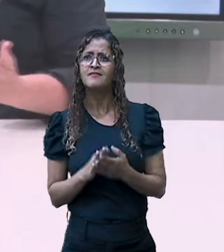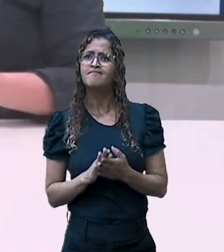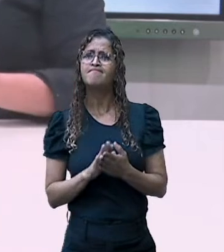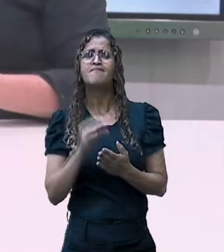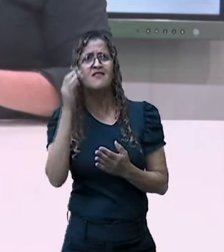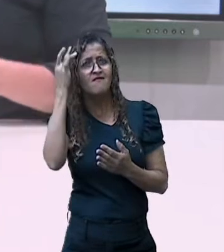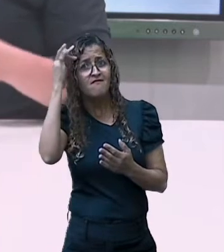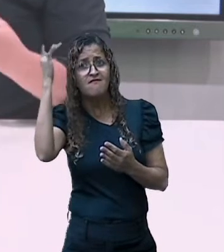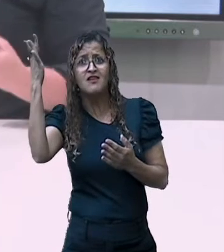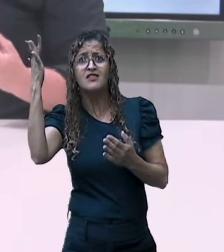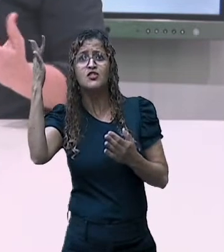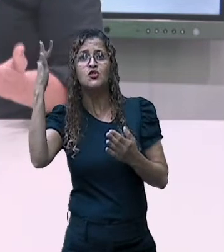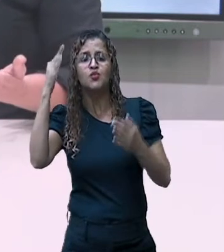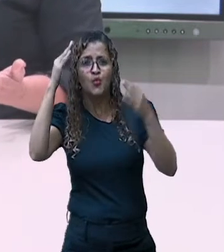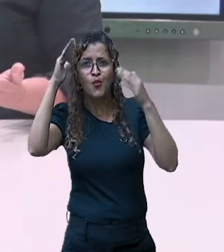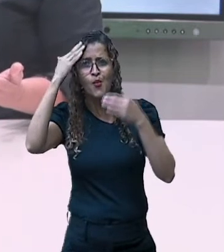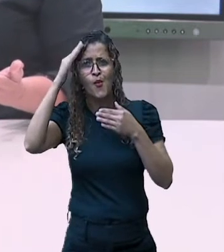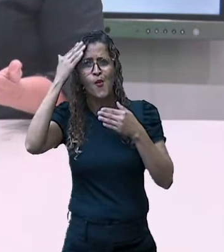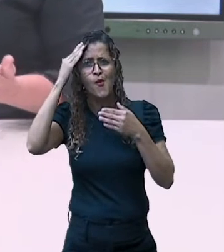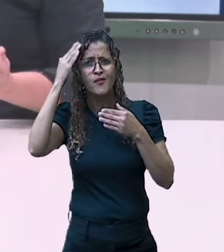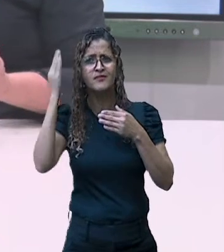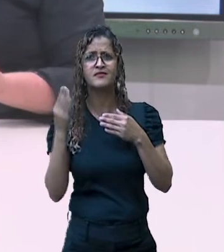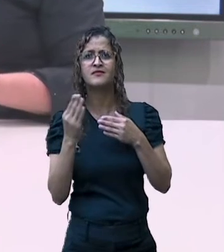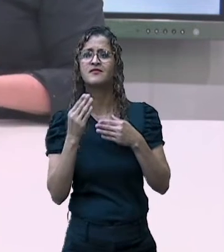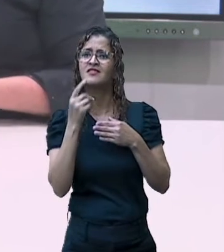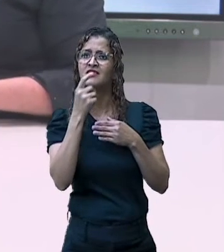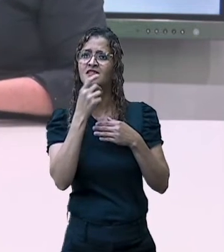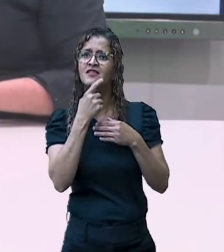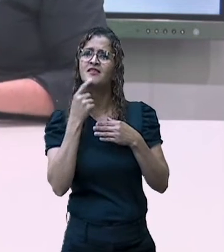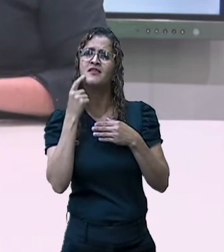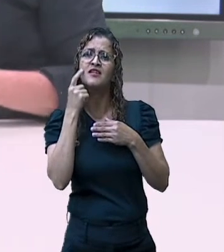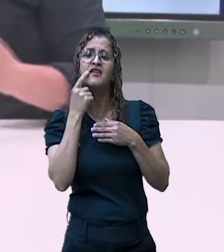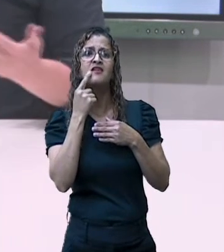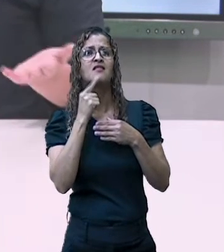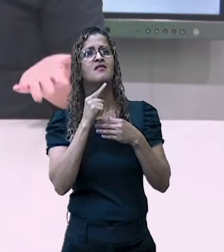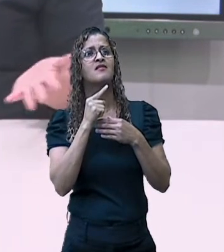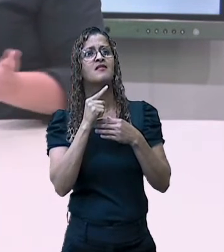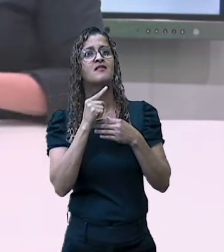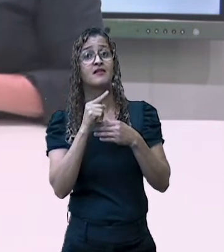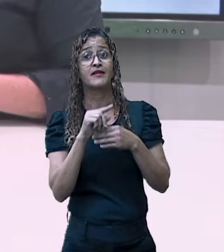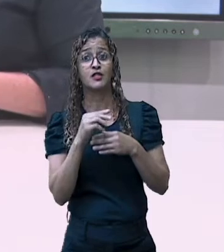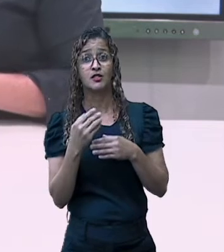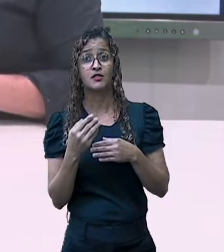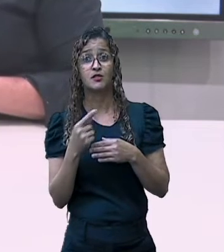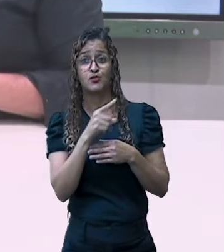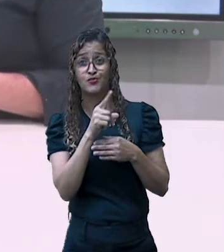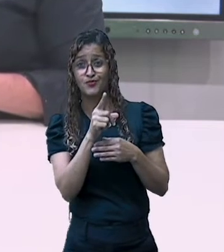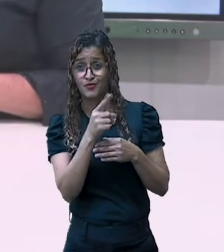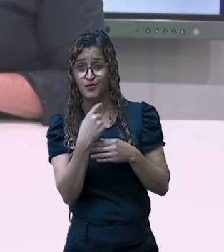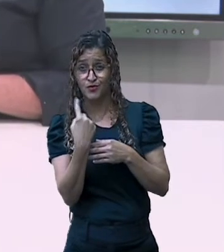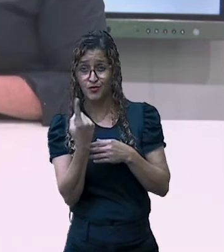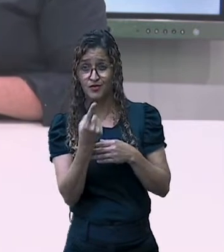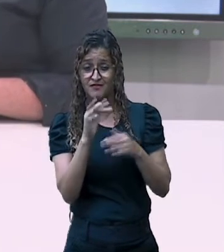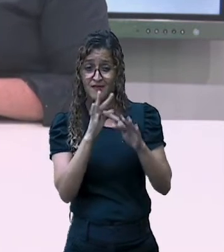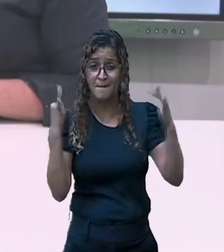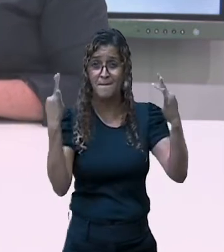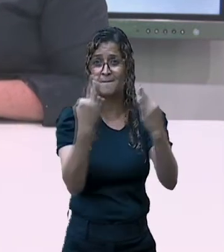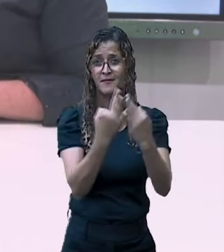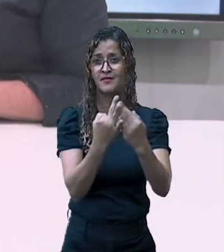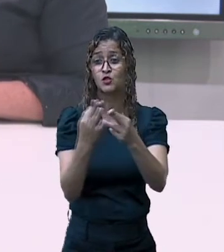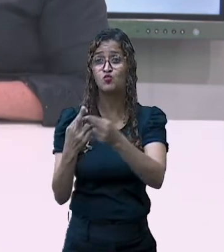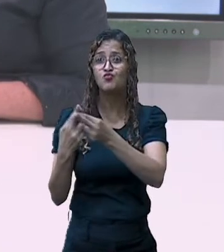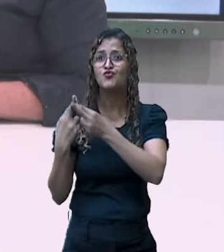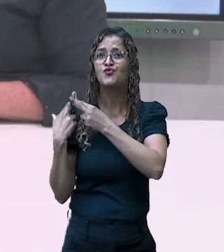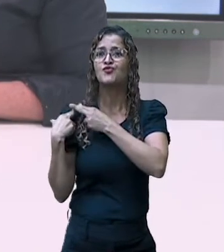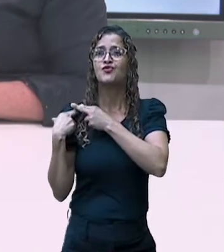oportunidade de estar fazendo a prevenção dos nossos filhos e às vezes a gente nem sabe, não é isso mesmo? Isso. E